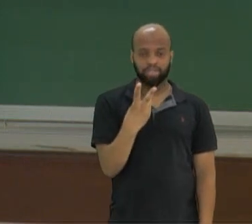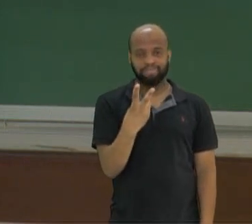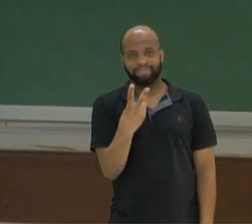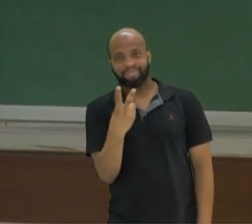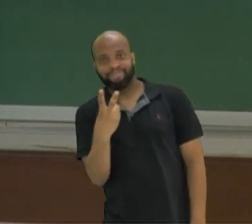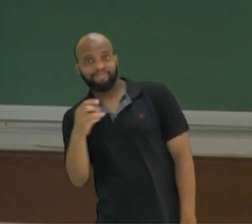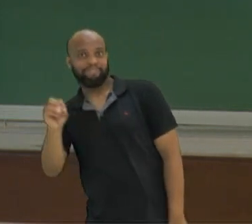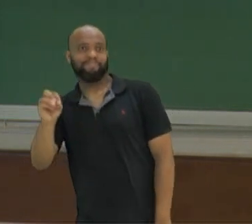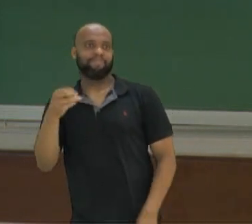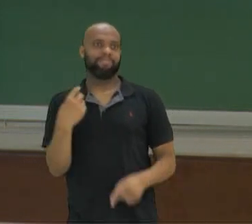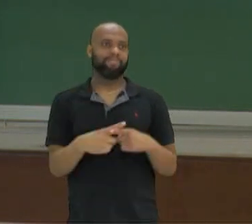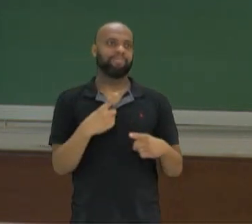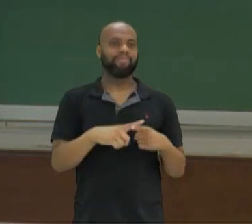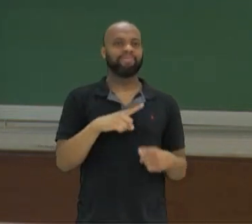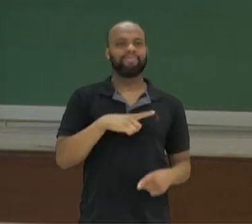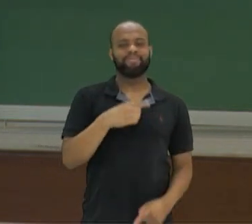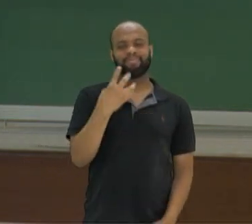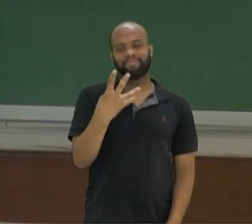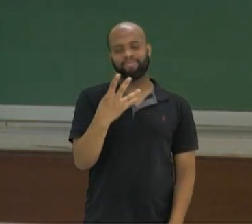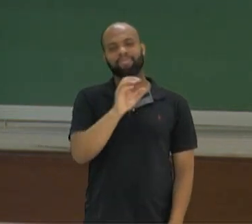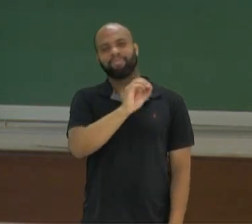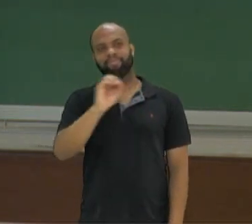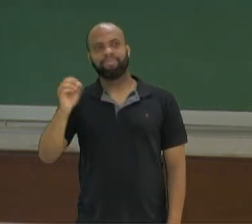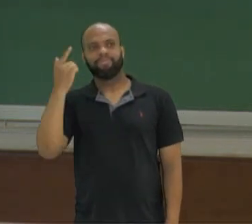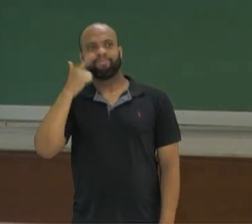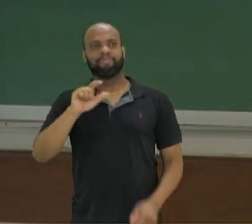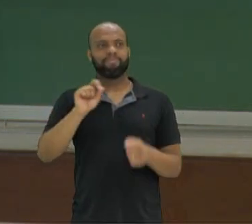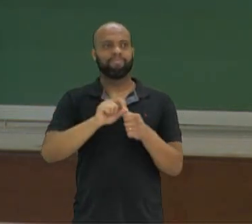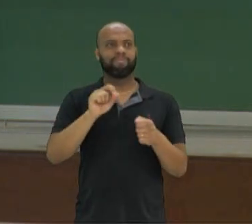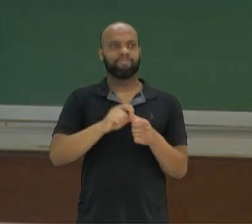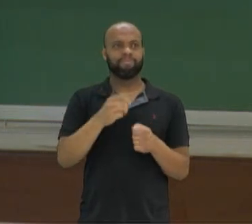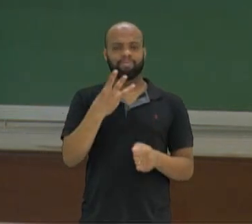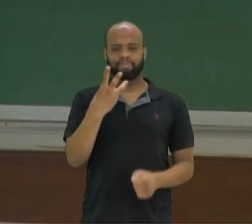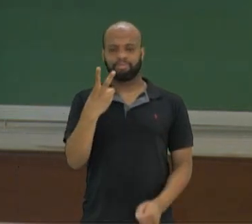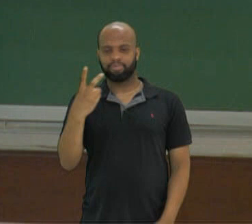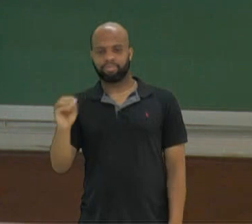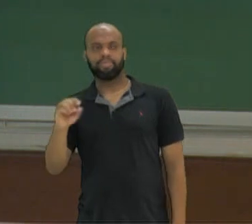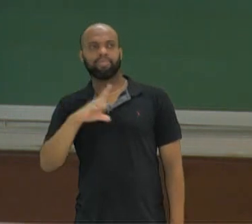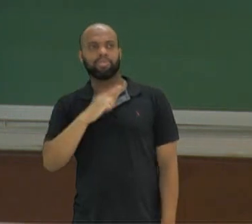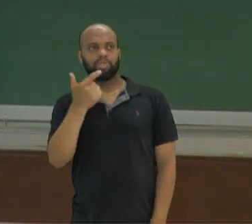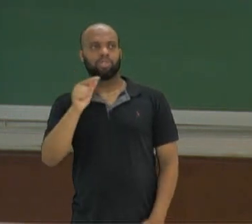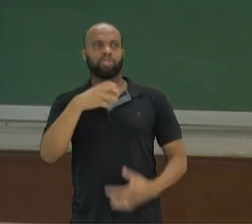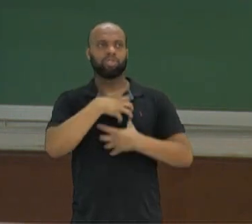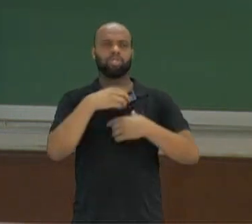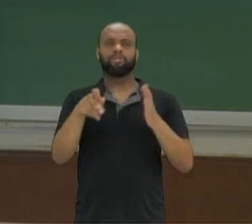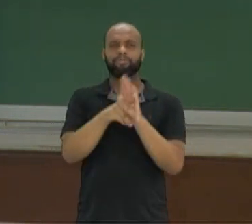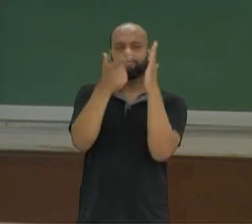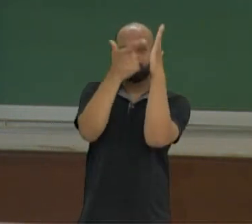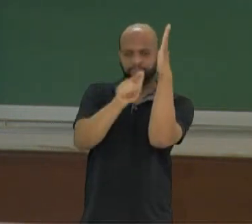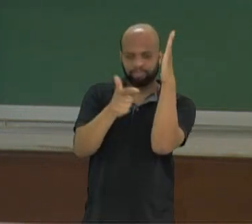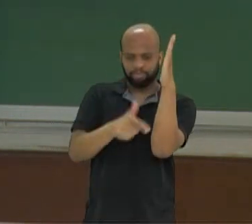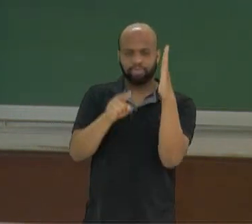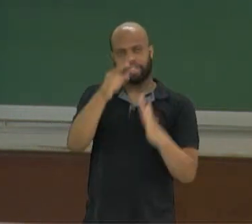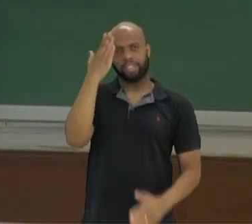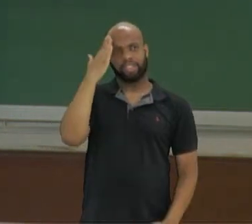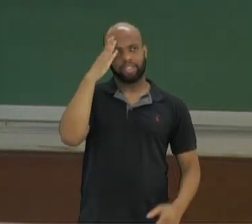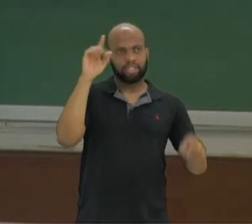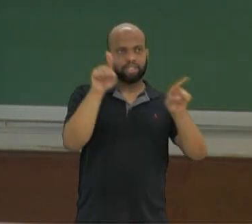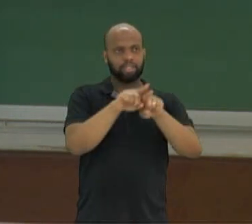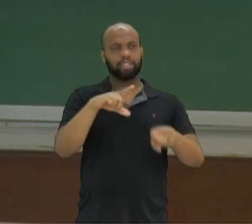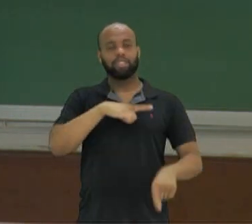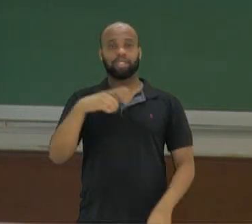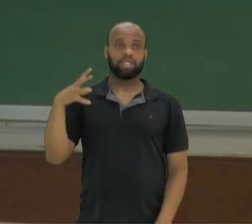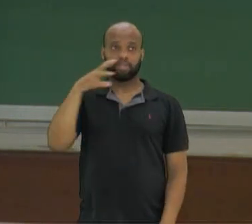alguma coisa, já que você tem 4 zeros. E aí você consegue fazer o 320. Existem técnicas de fatoração, etc., que vocês sabem. Mas existe uma forma